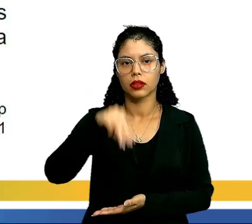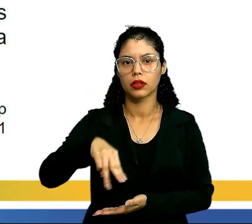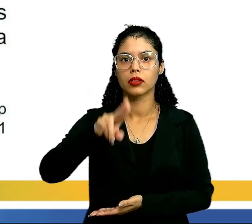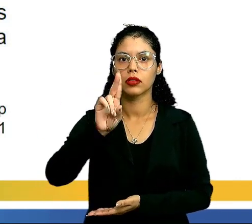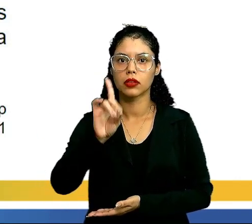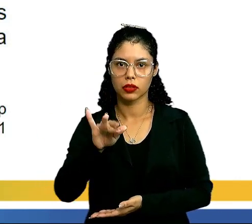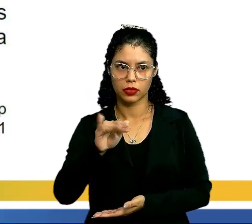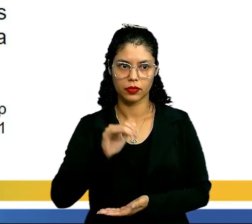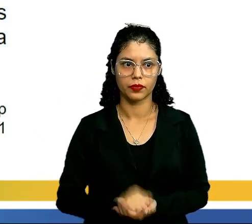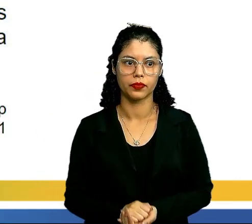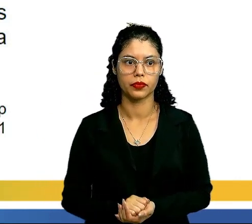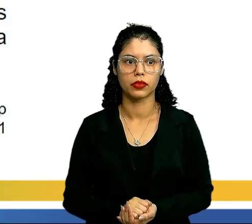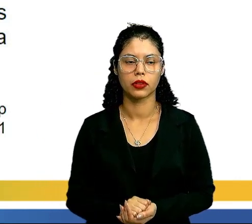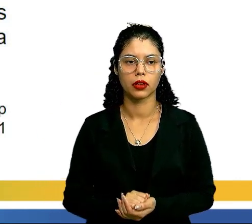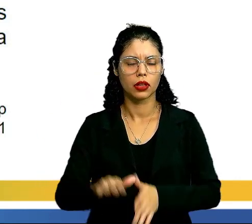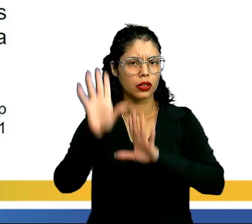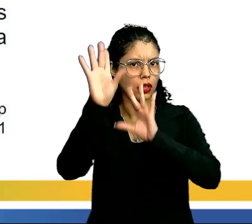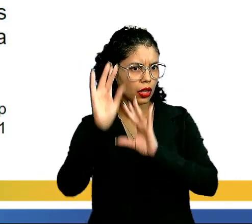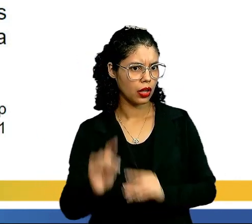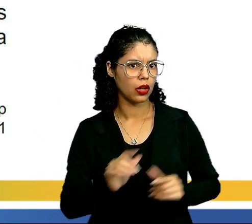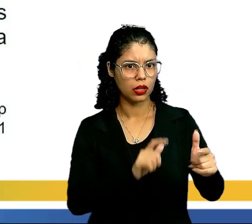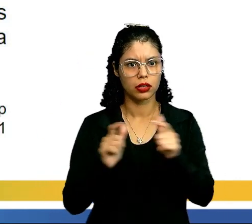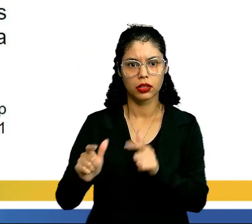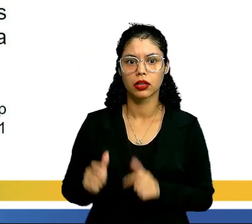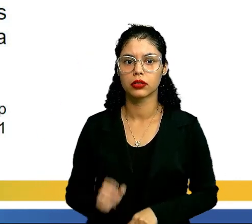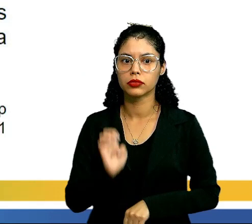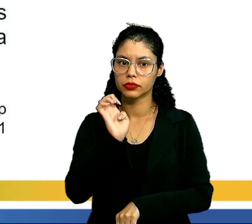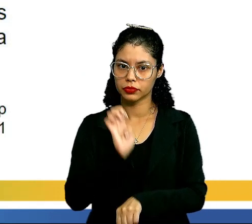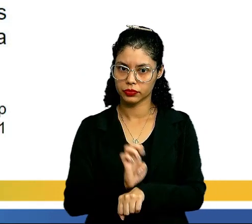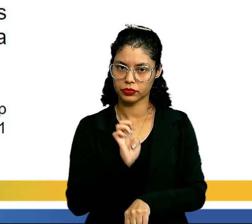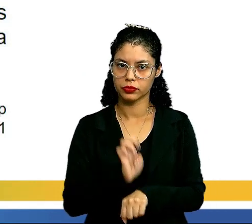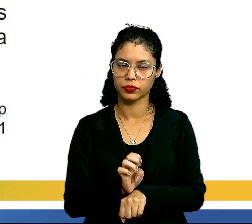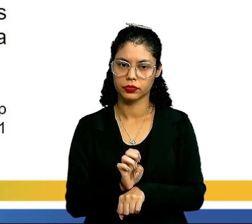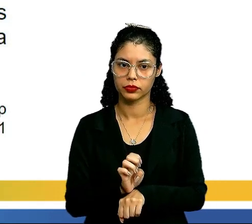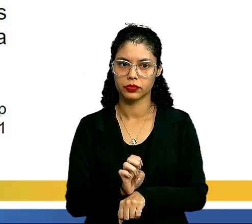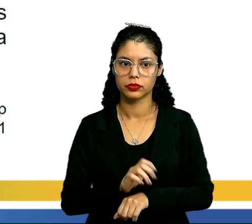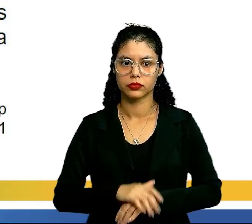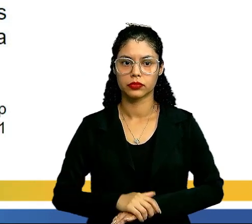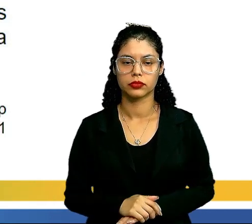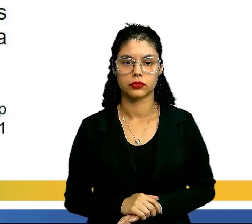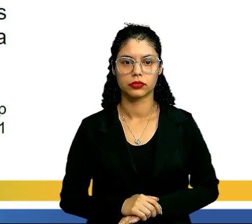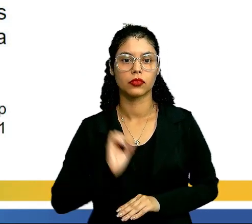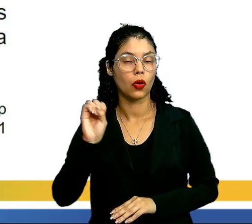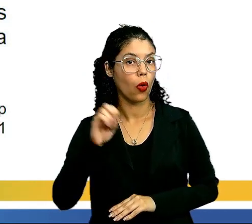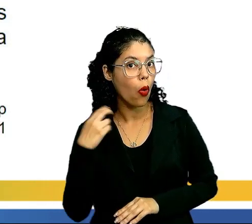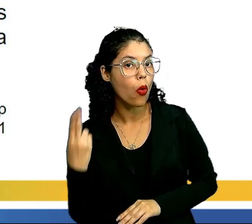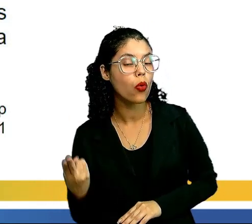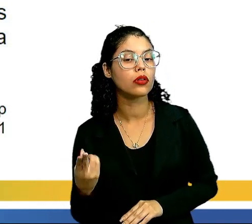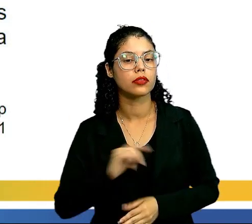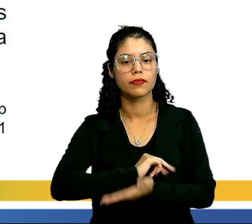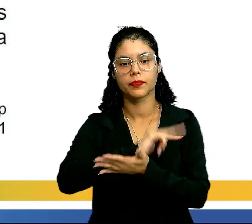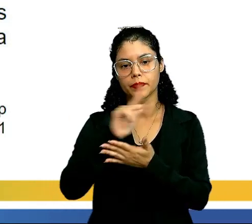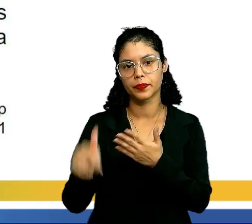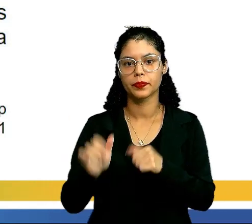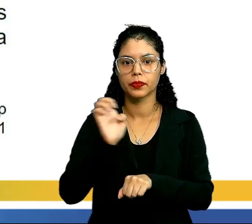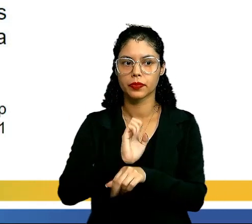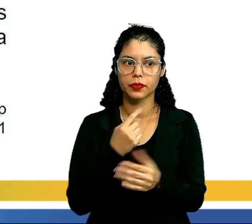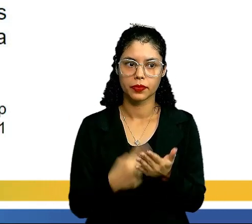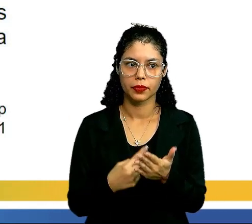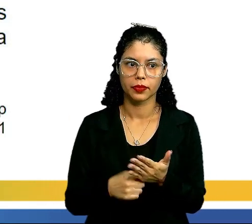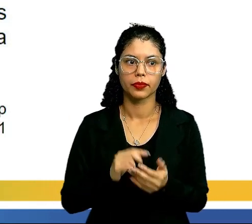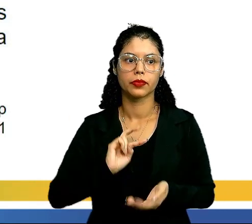em um mapa mundi, que destaque a localização do Estado ou dos